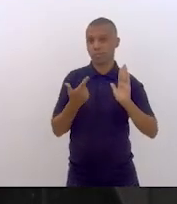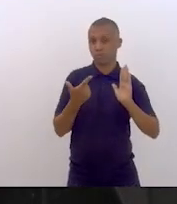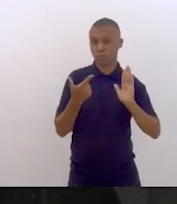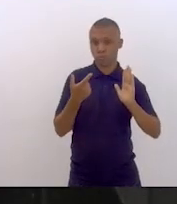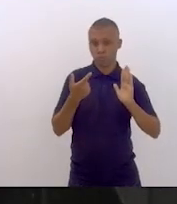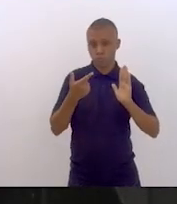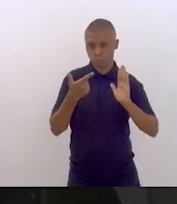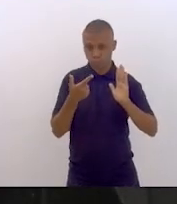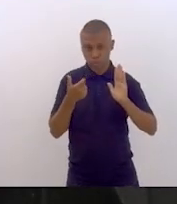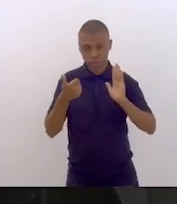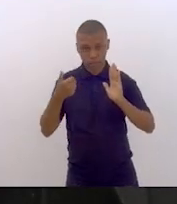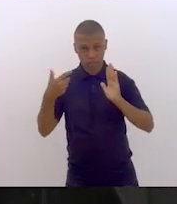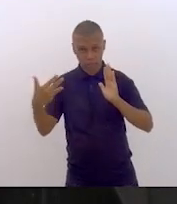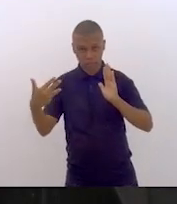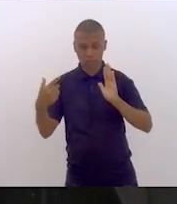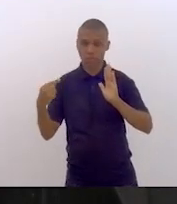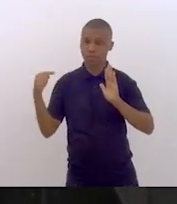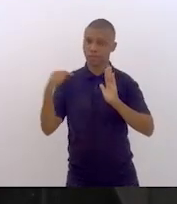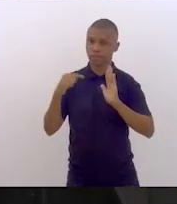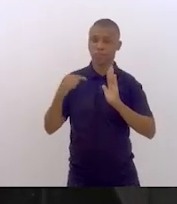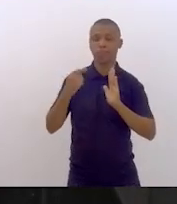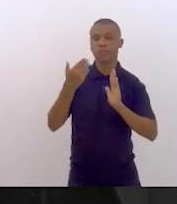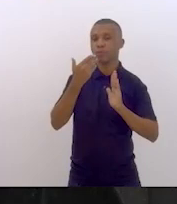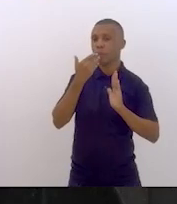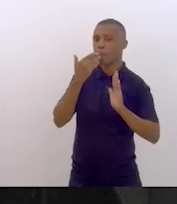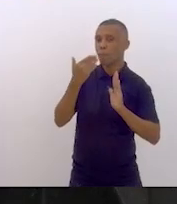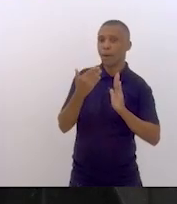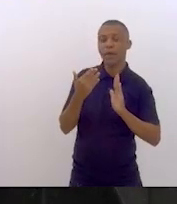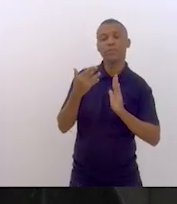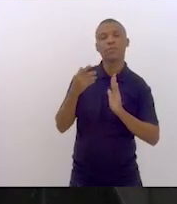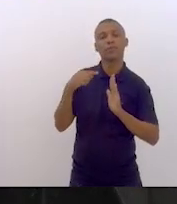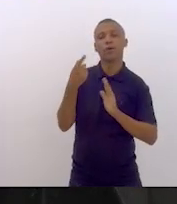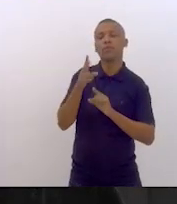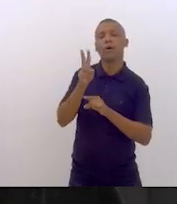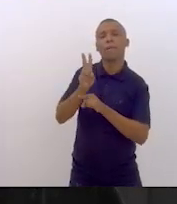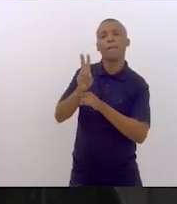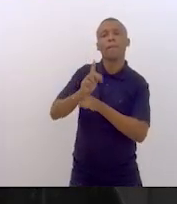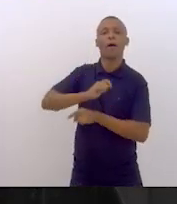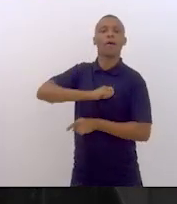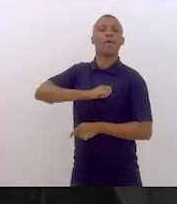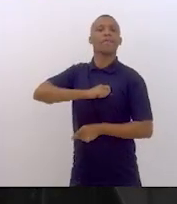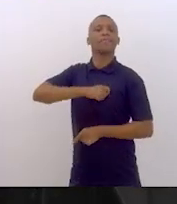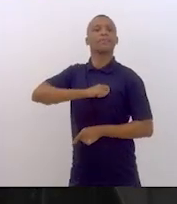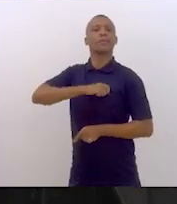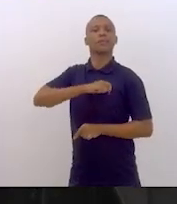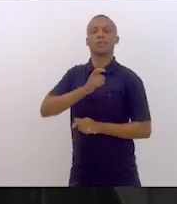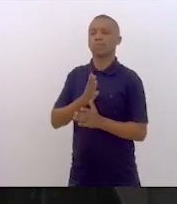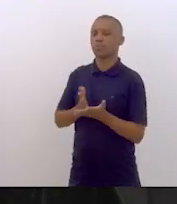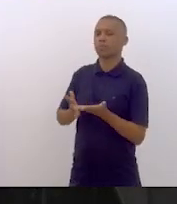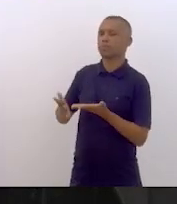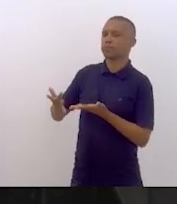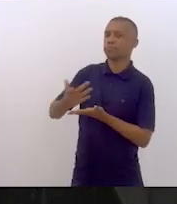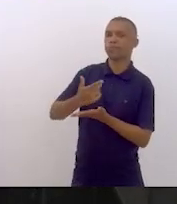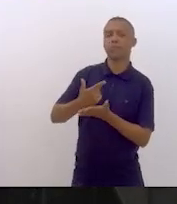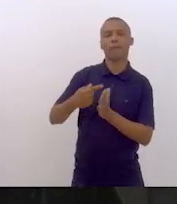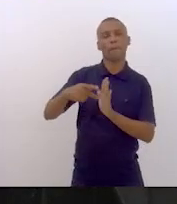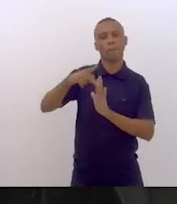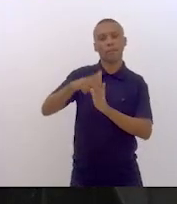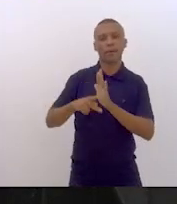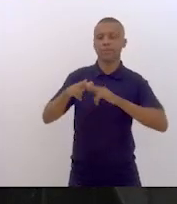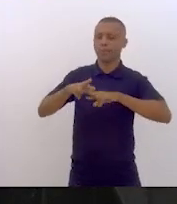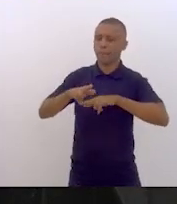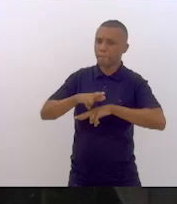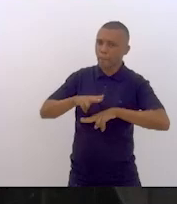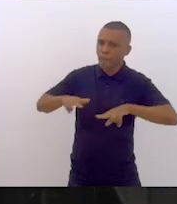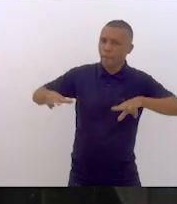por meio do qual você excelência solicita a realização de auditoria em diversos projetos realizados